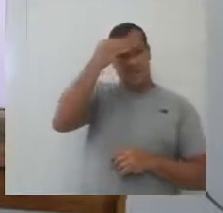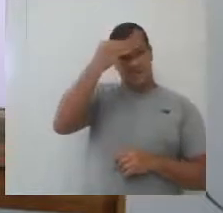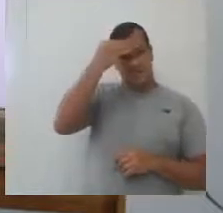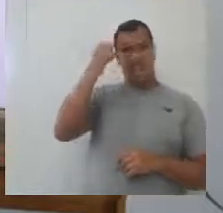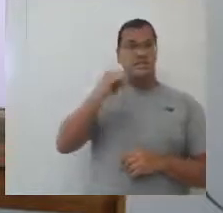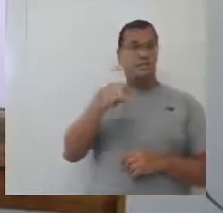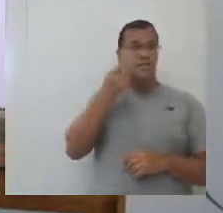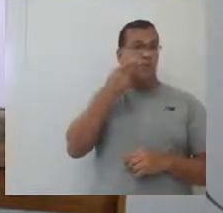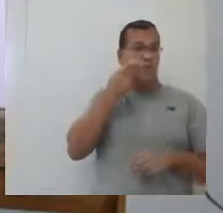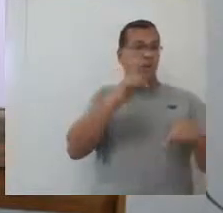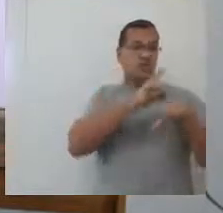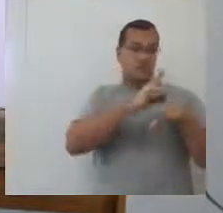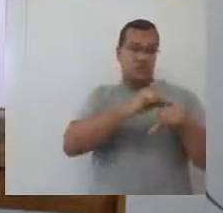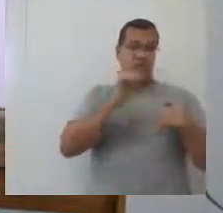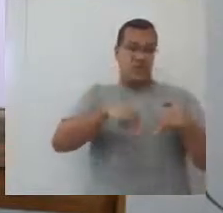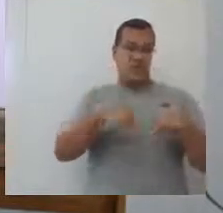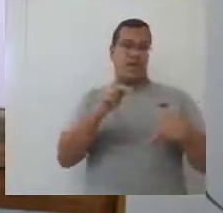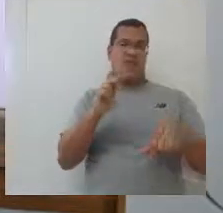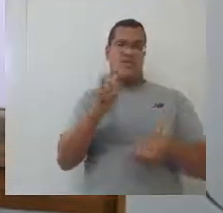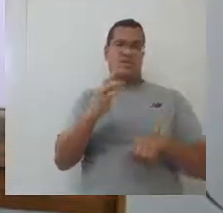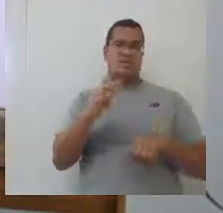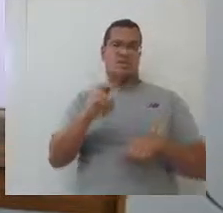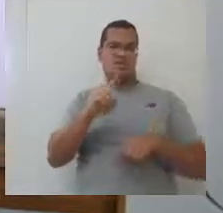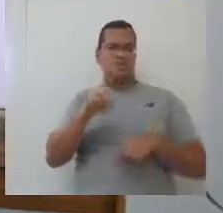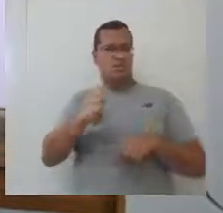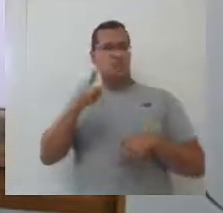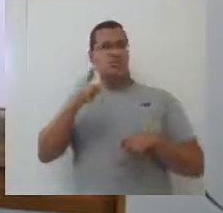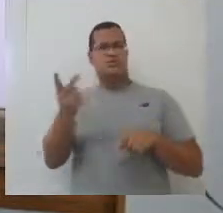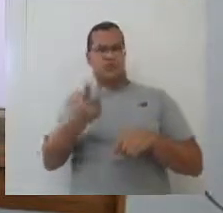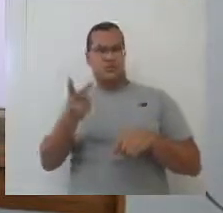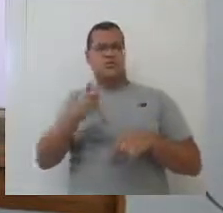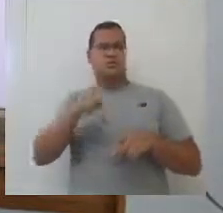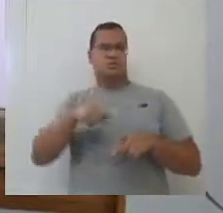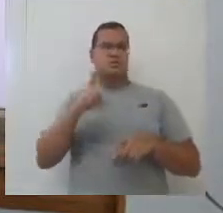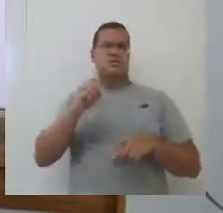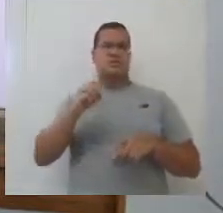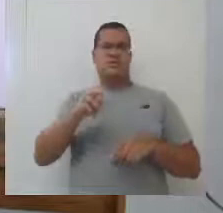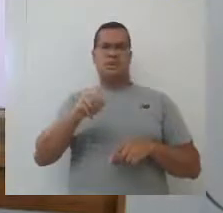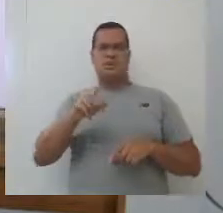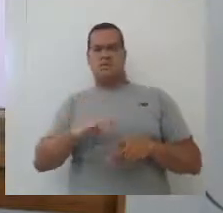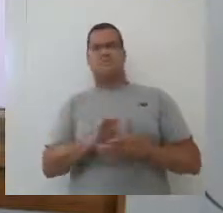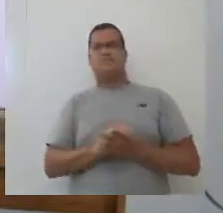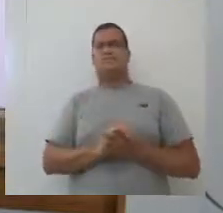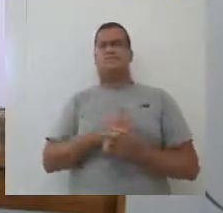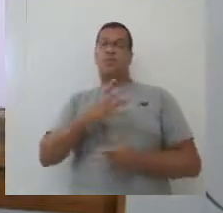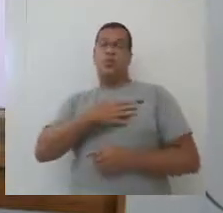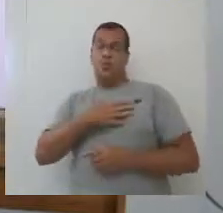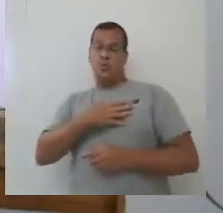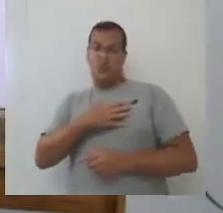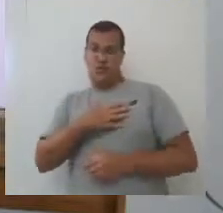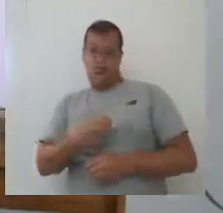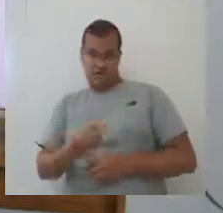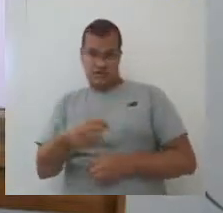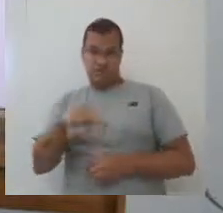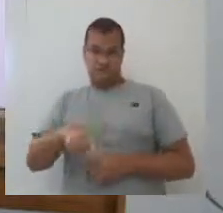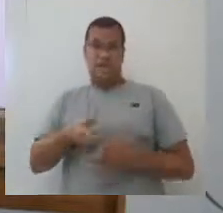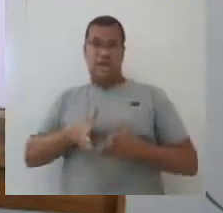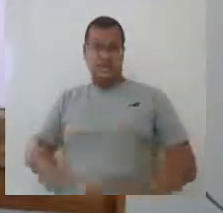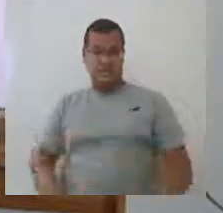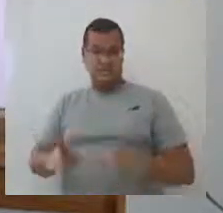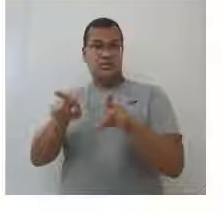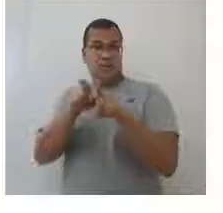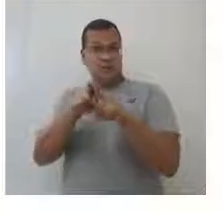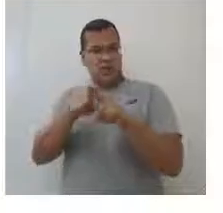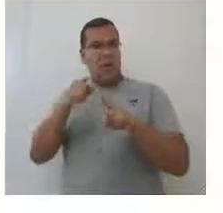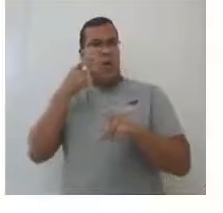olho escuro é heterozigoto, então tu já sabe que eles são dominantes. Aí vê. O filho do casal também nasceu com olhos escuros.